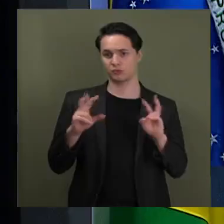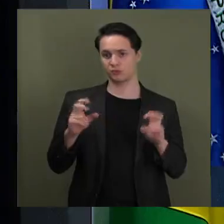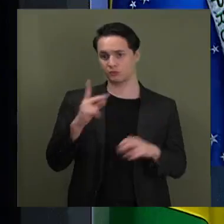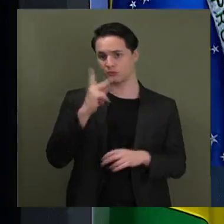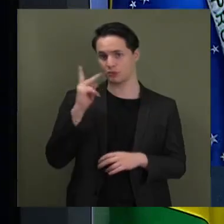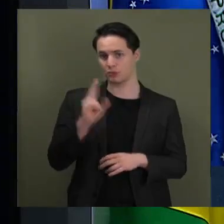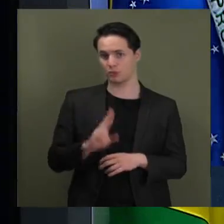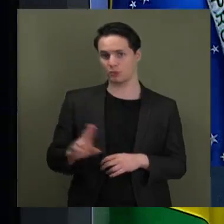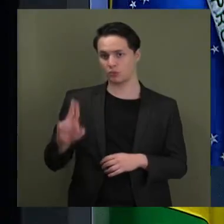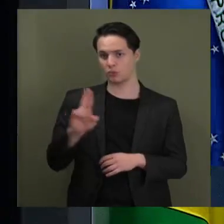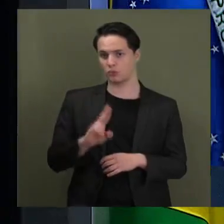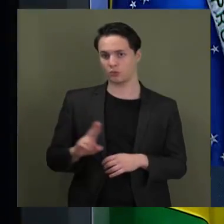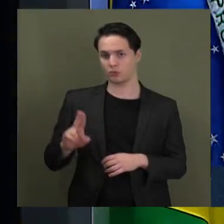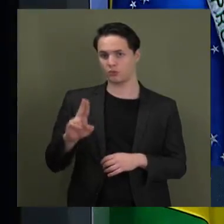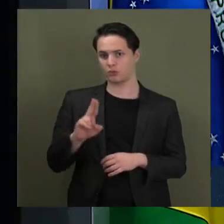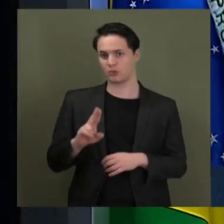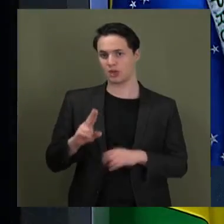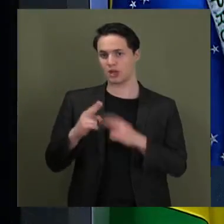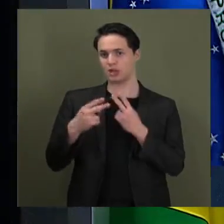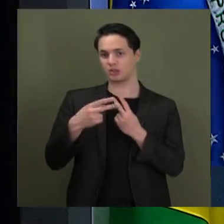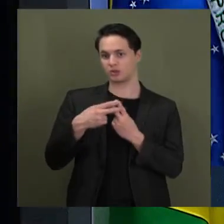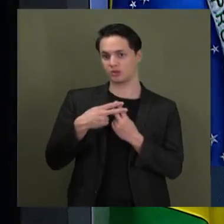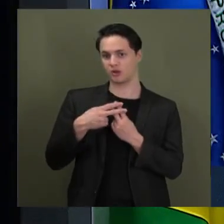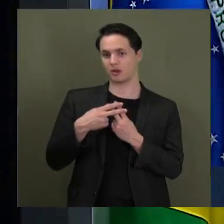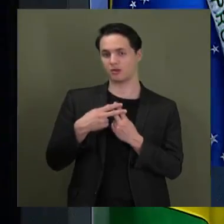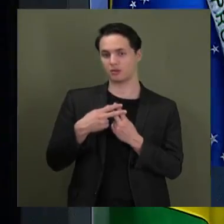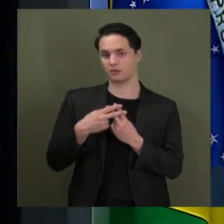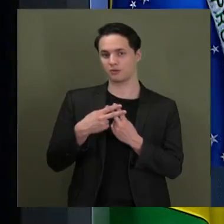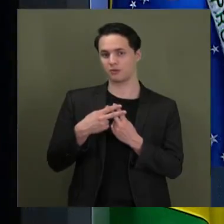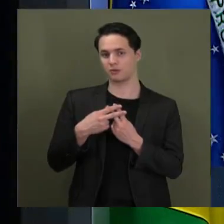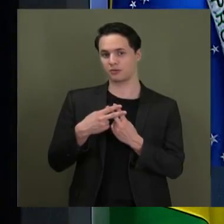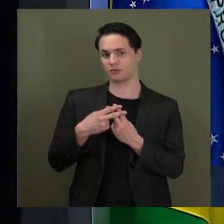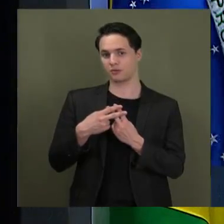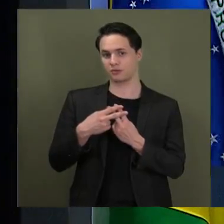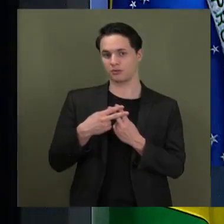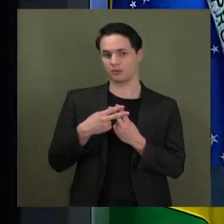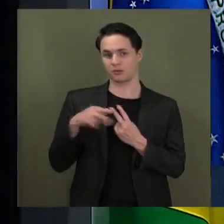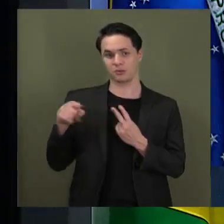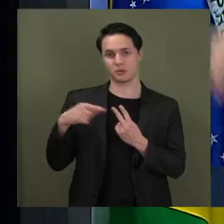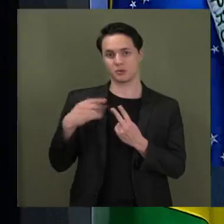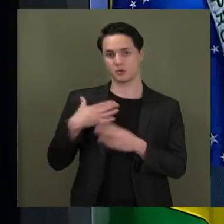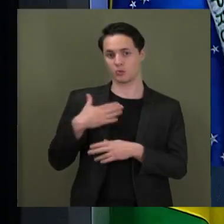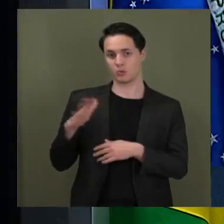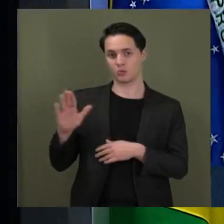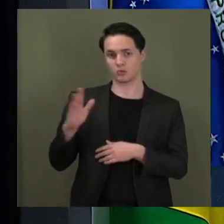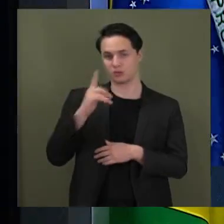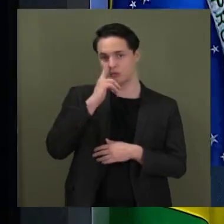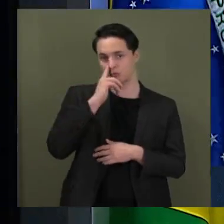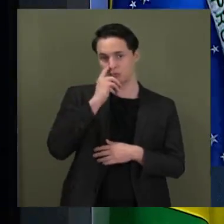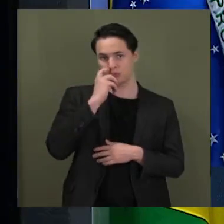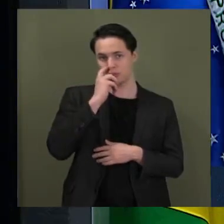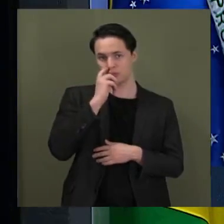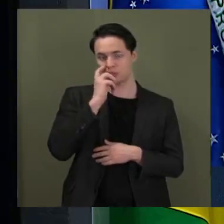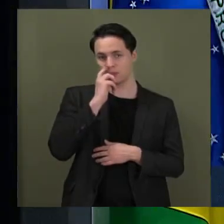que usaram hashtags de que ele não gostou, que o ministro não gostou.